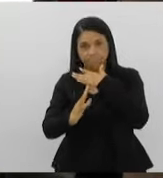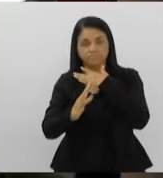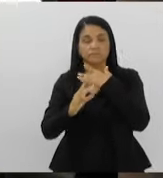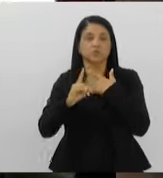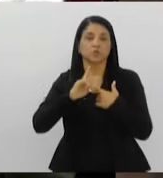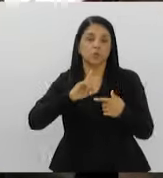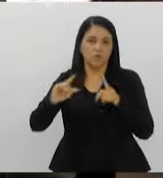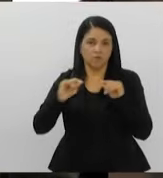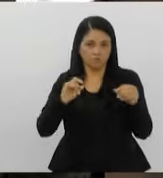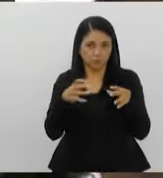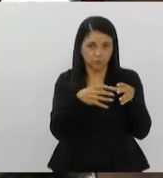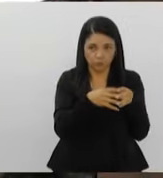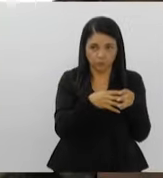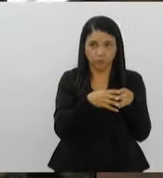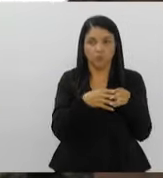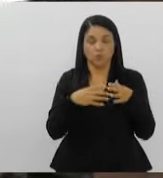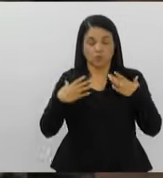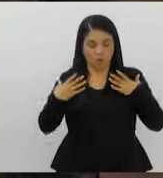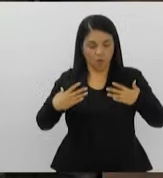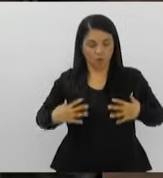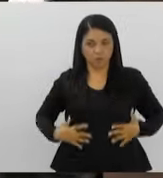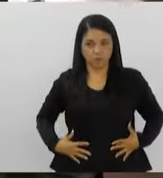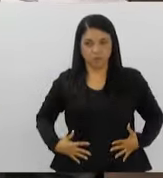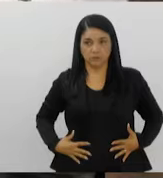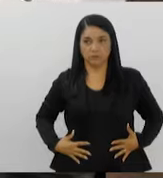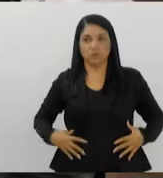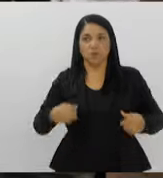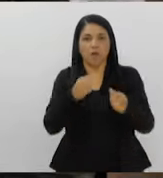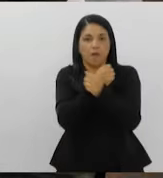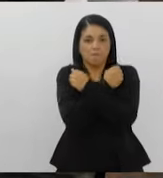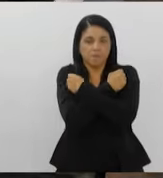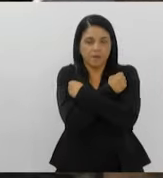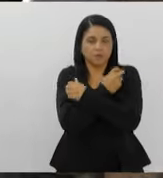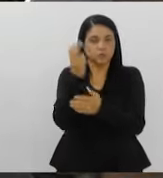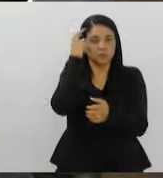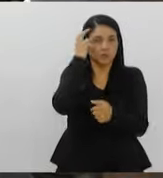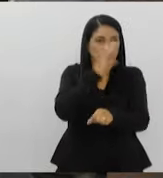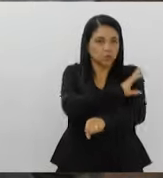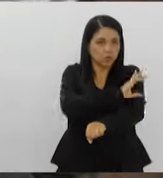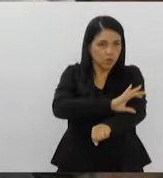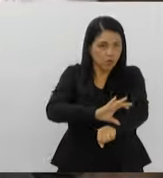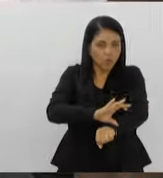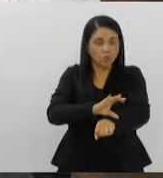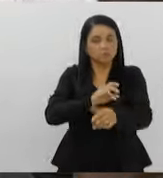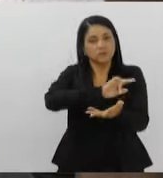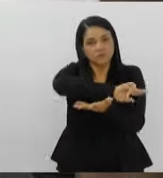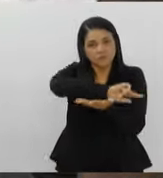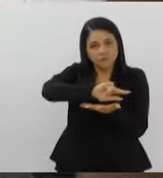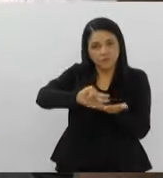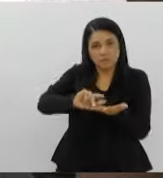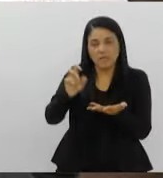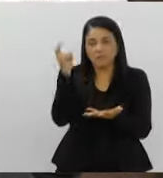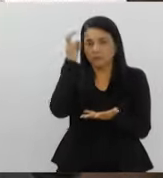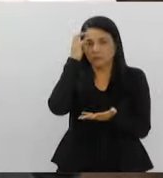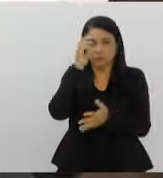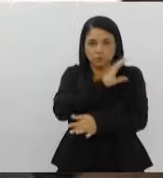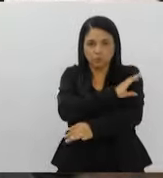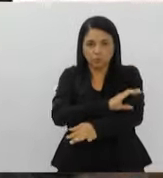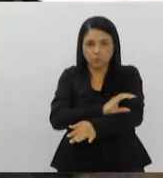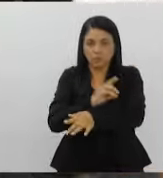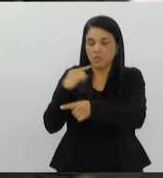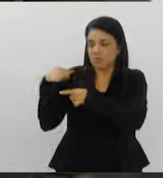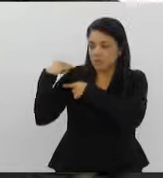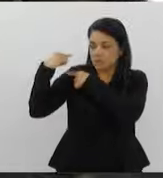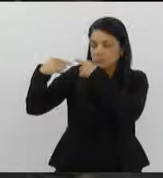da Abraço Cultural, para lembrar da diversidade dos povos, da diversidade das culturas e